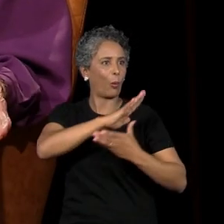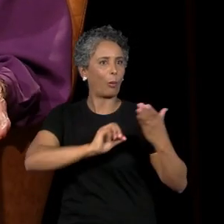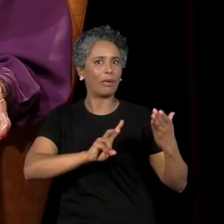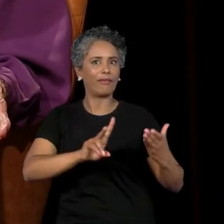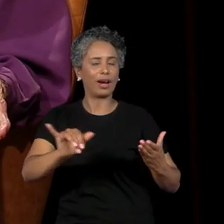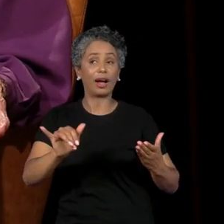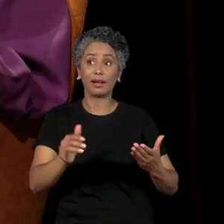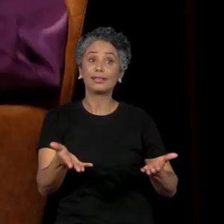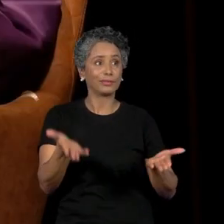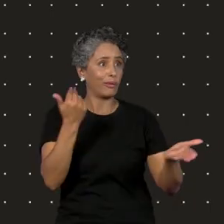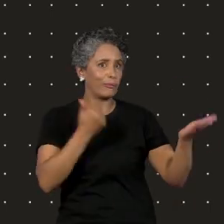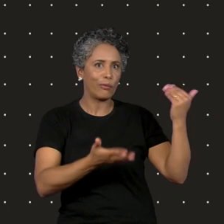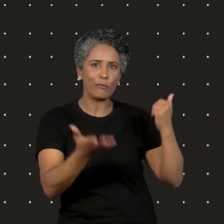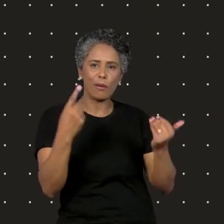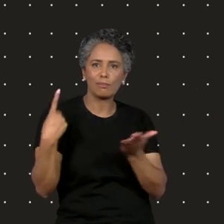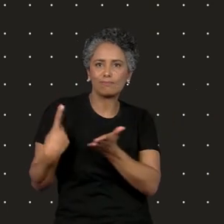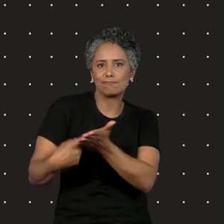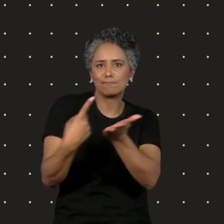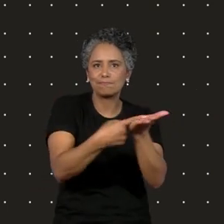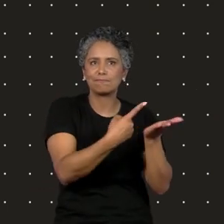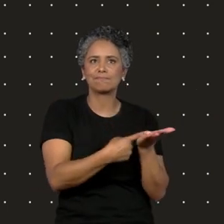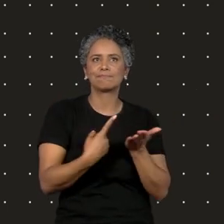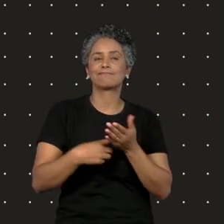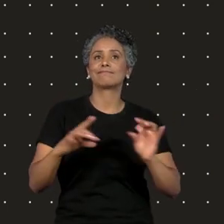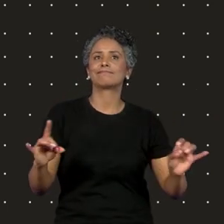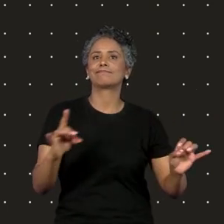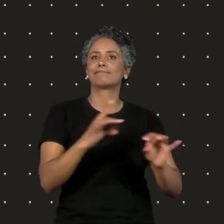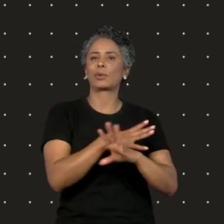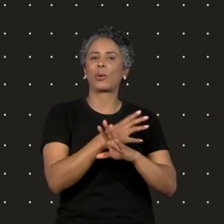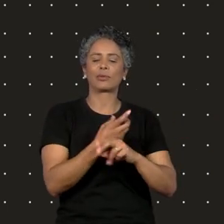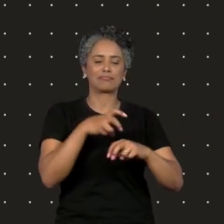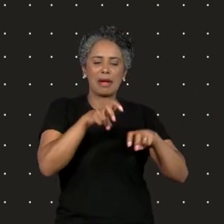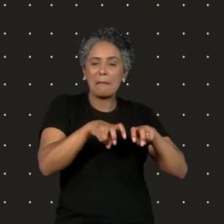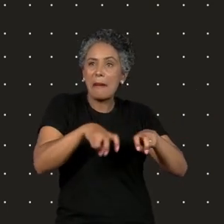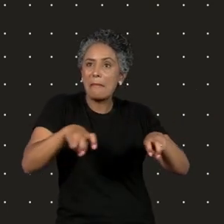E fomos. Começamos a nos pintar,